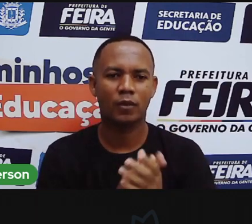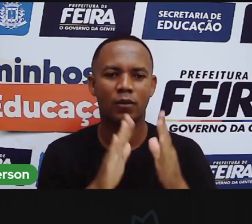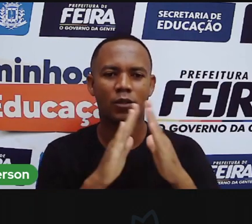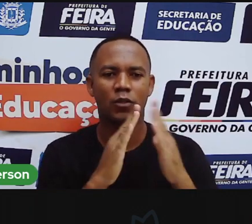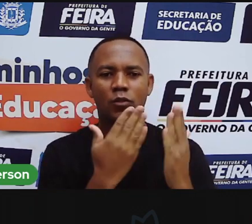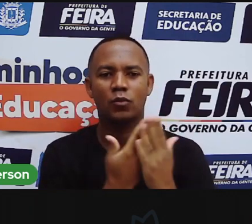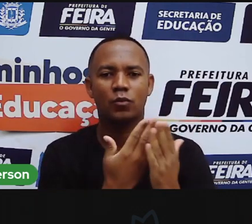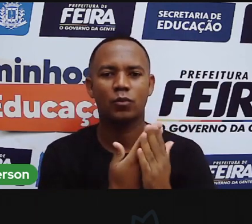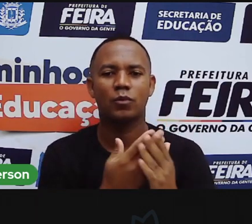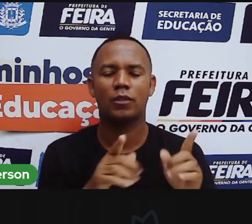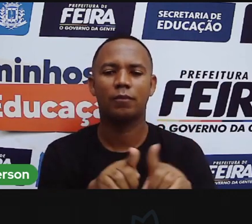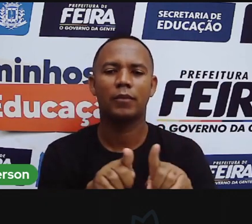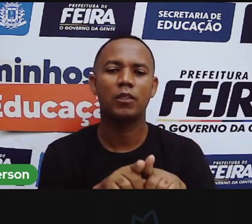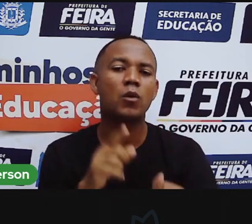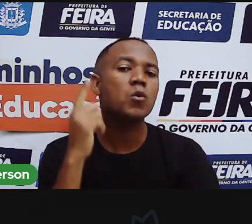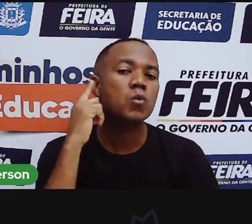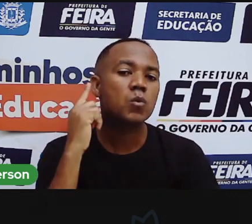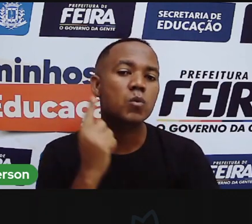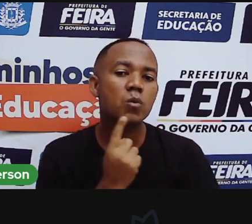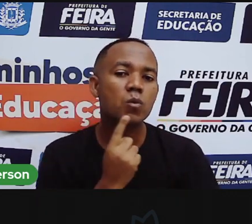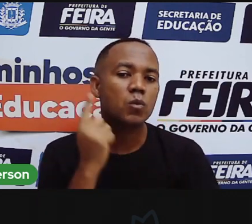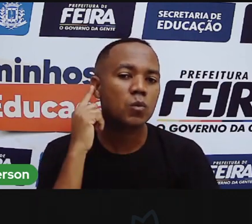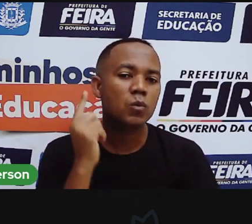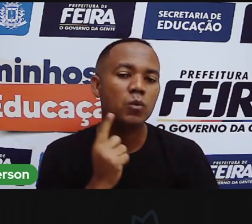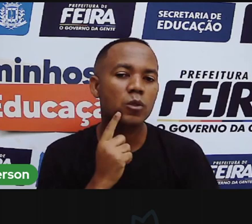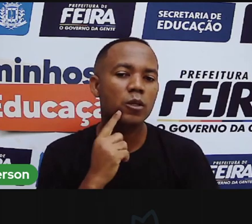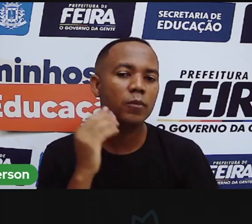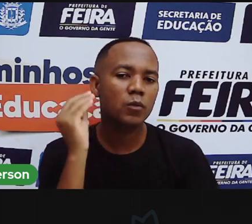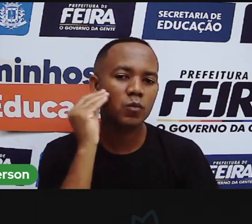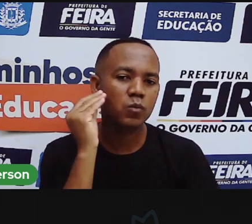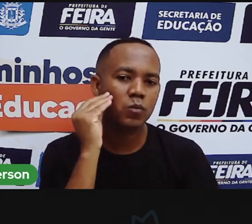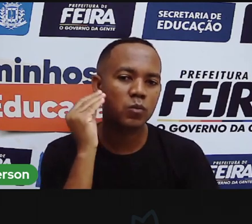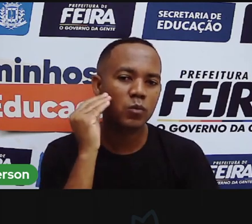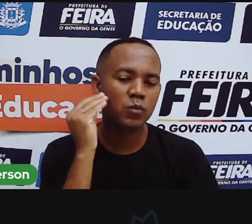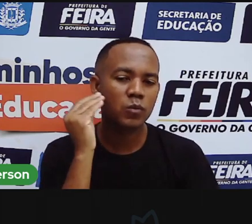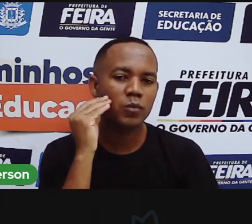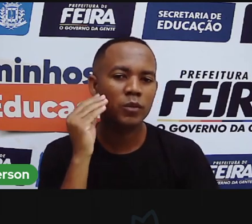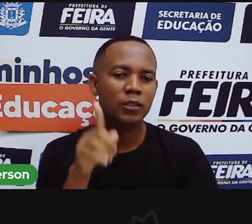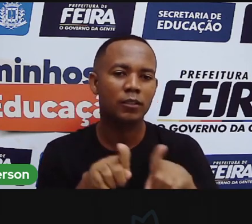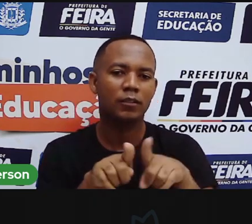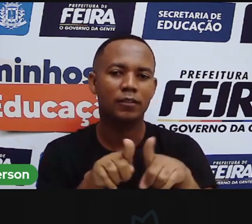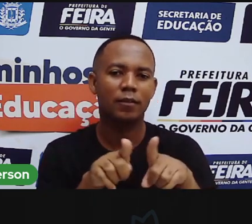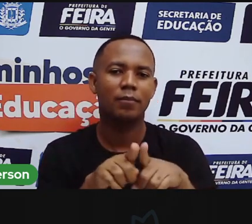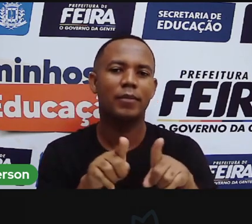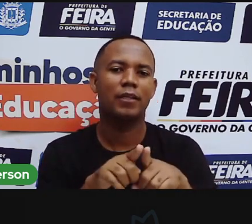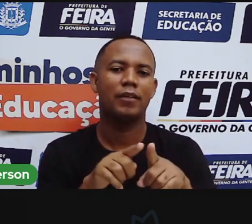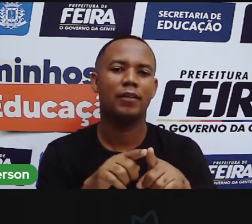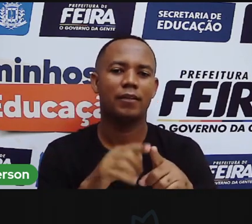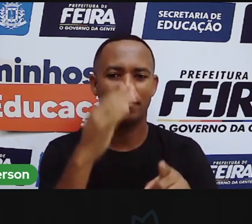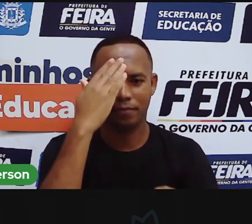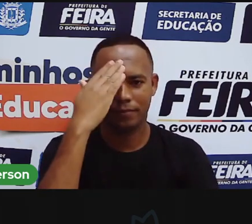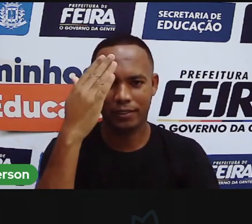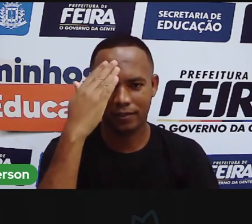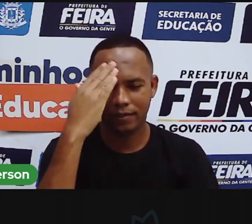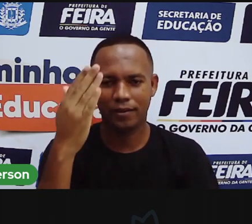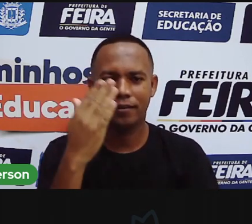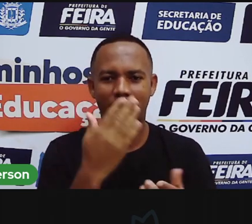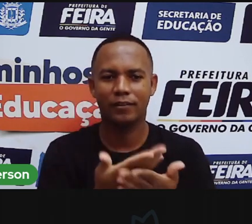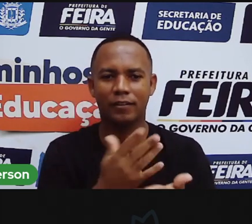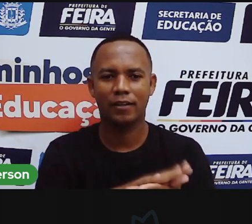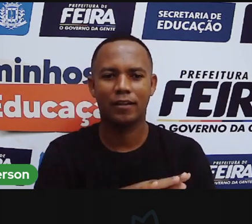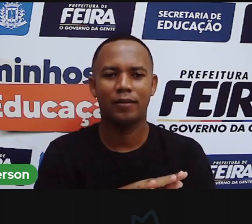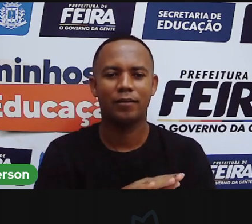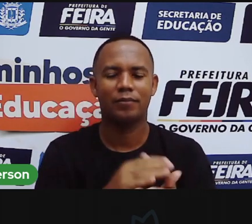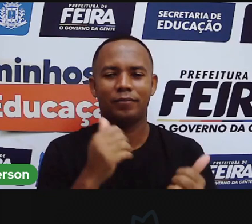alunos surdos que estão nos acompanhando nas nossas aulas, né? E agradecer a Anderson aí por todo o apoio. Beijo para vocês e até a